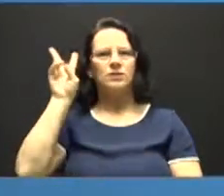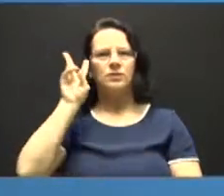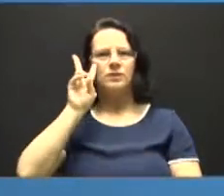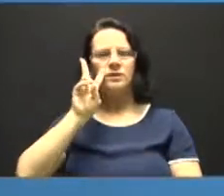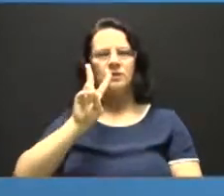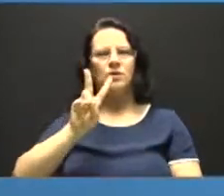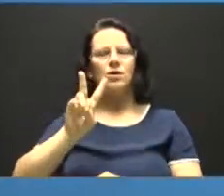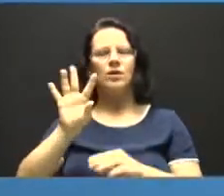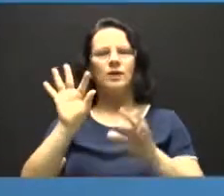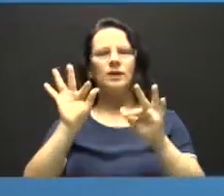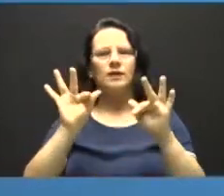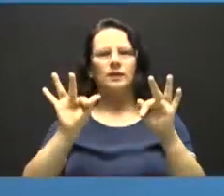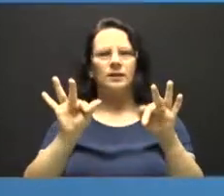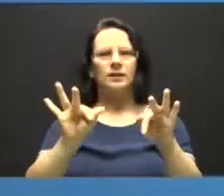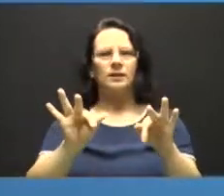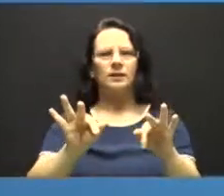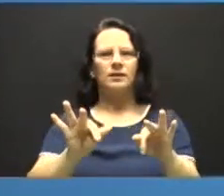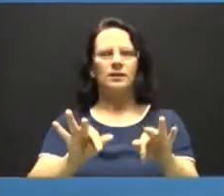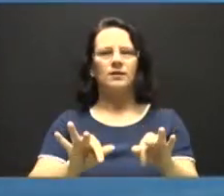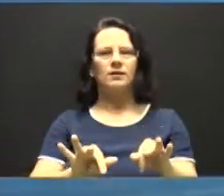o jovem que sonha